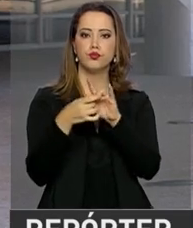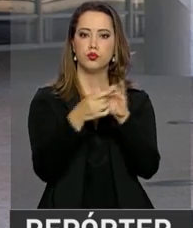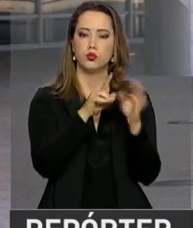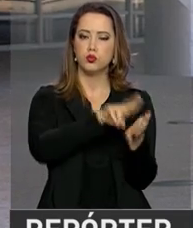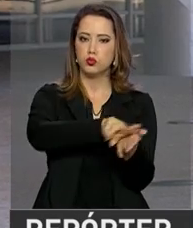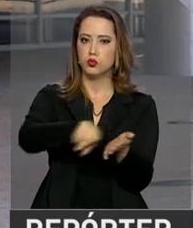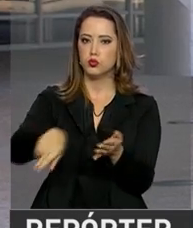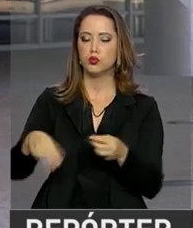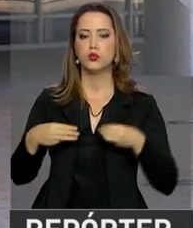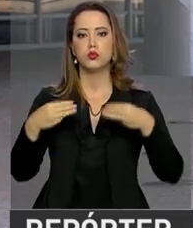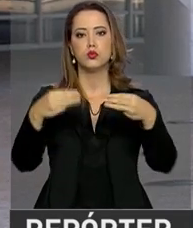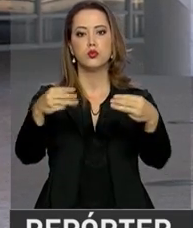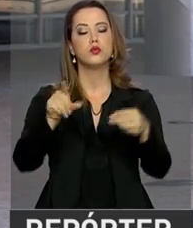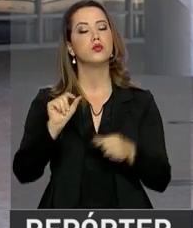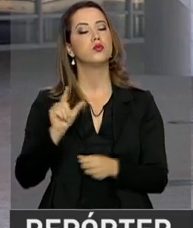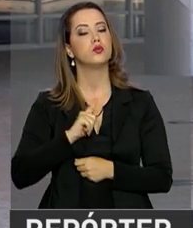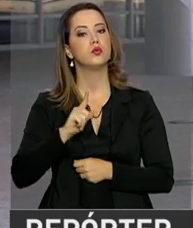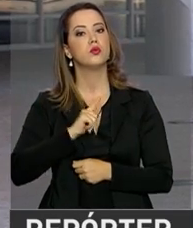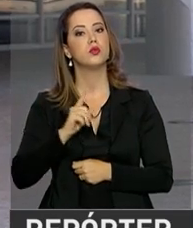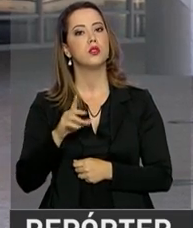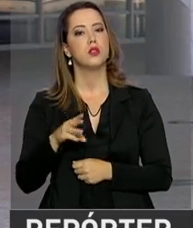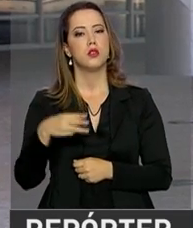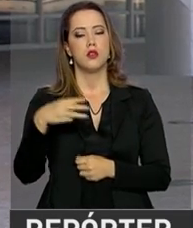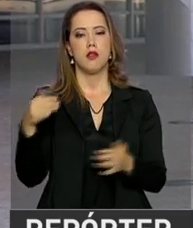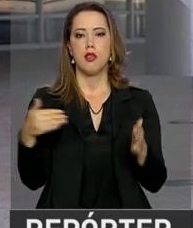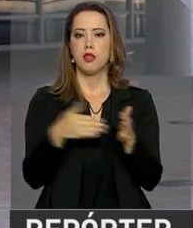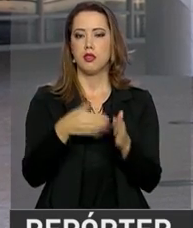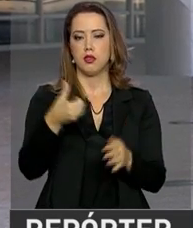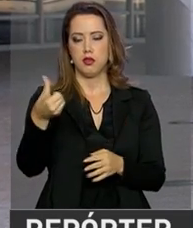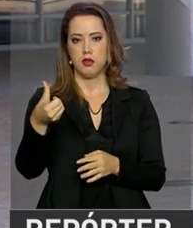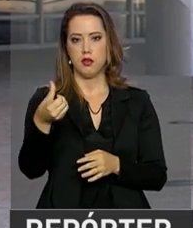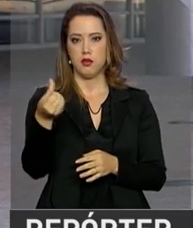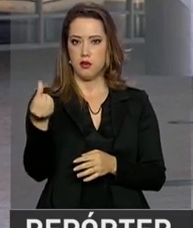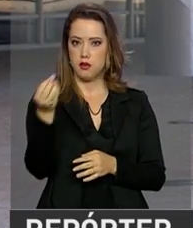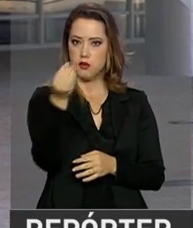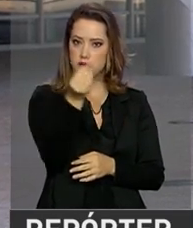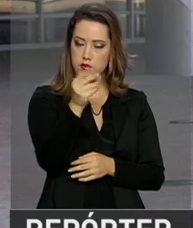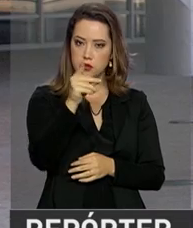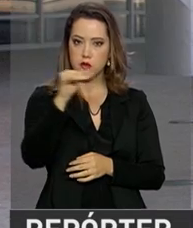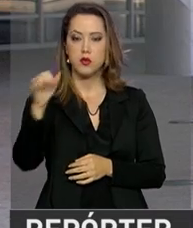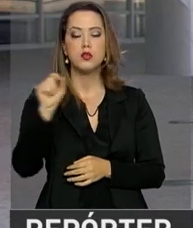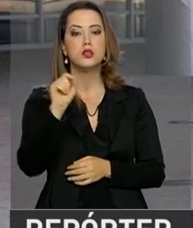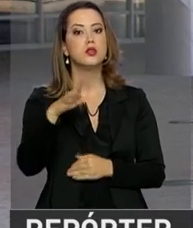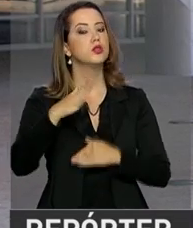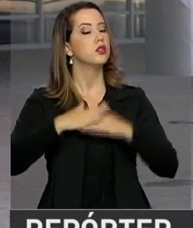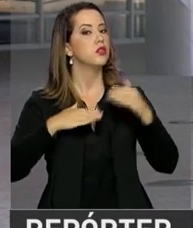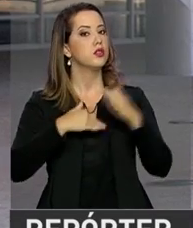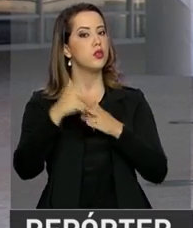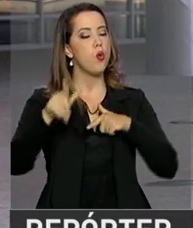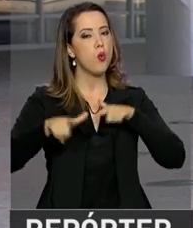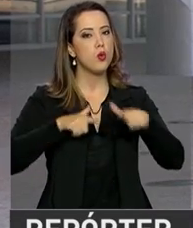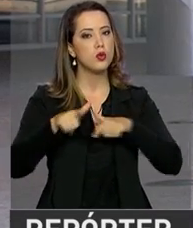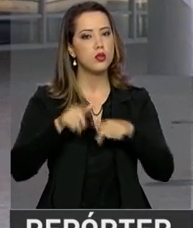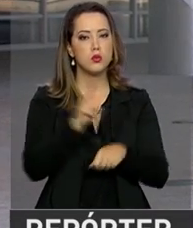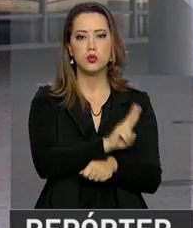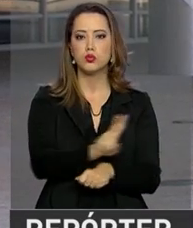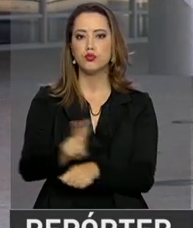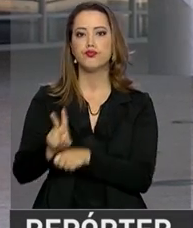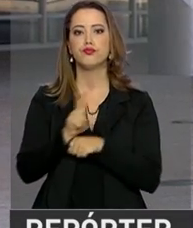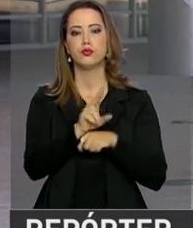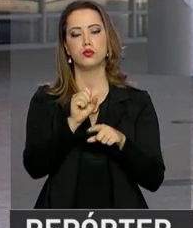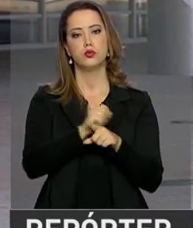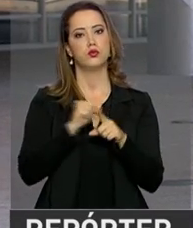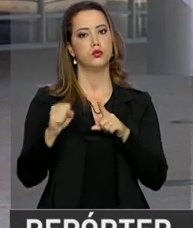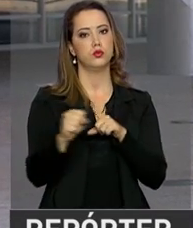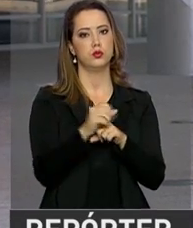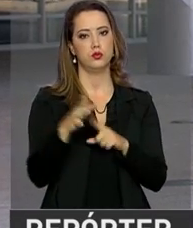Agrário prorrogou por um prazo de 60 dias a estratégia de ação à saúde e proteção social de